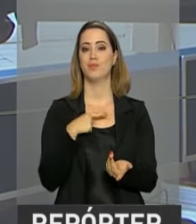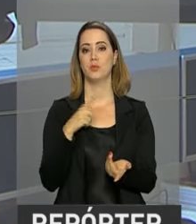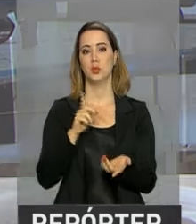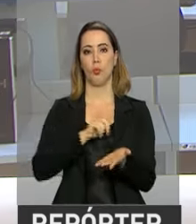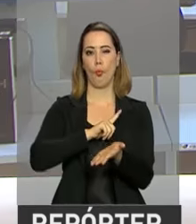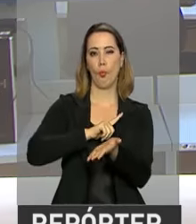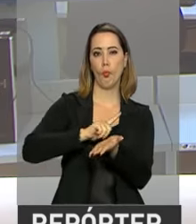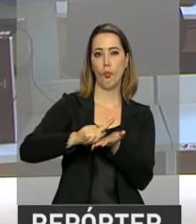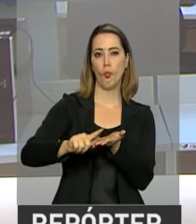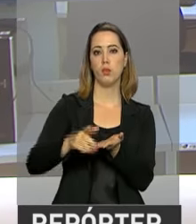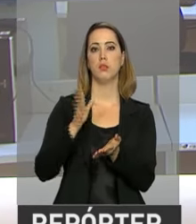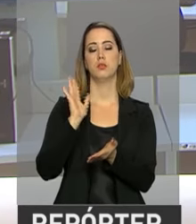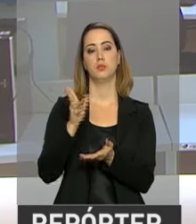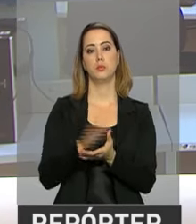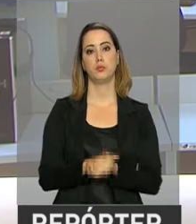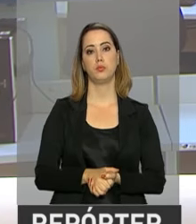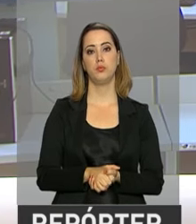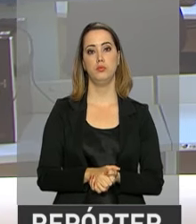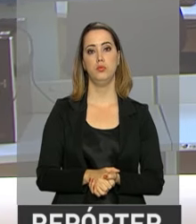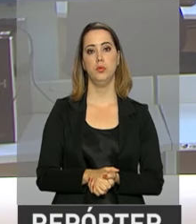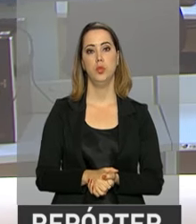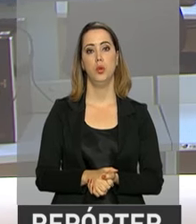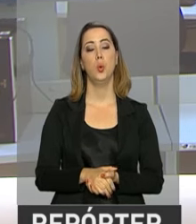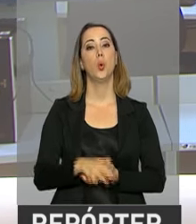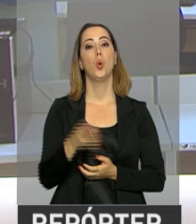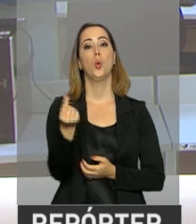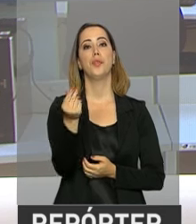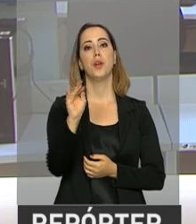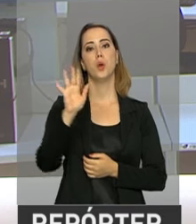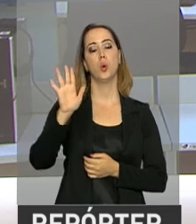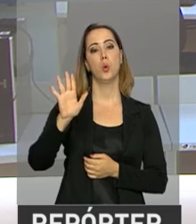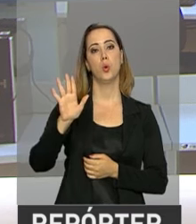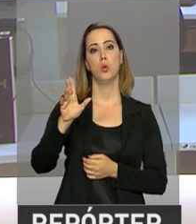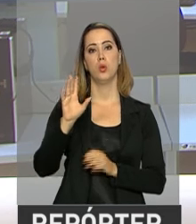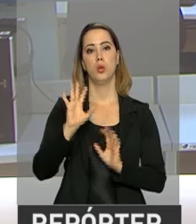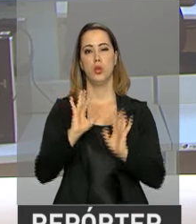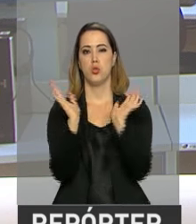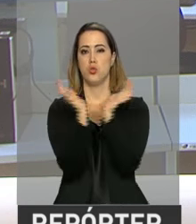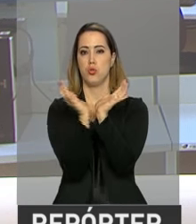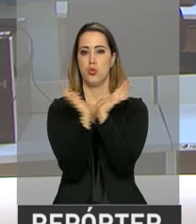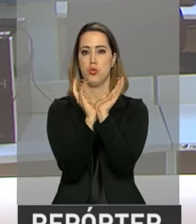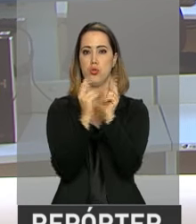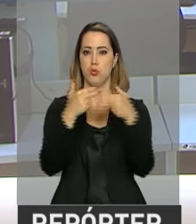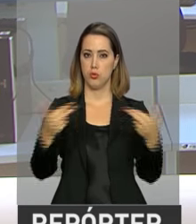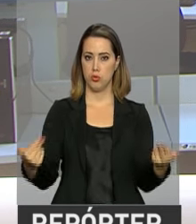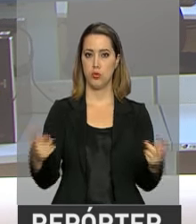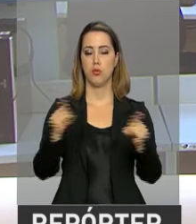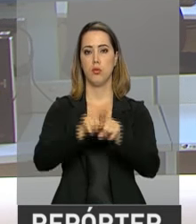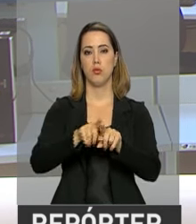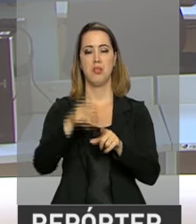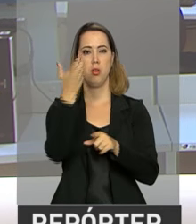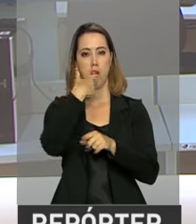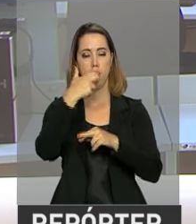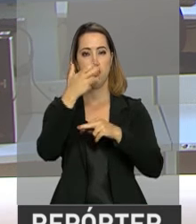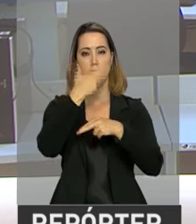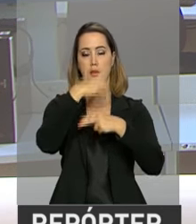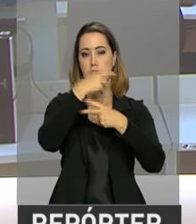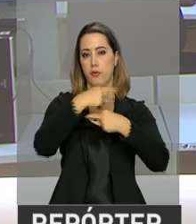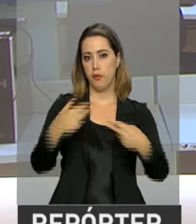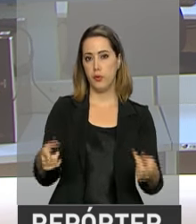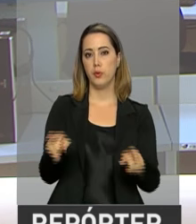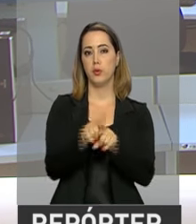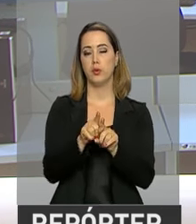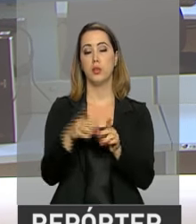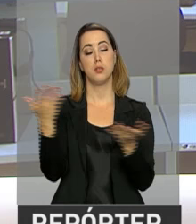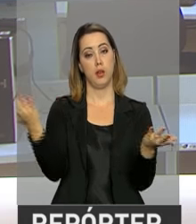estiagem e os preços de hortaliças e frutas ficaram mais baixos em outubro nas principais crais de esento do país segundo o